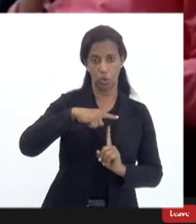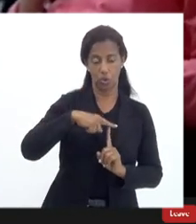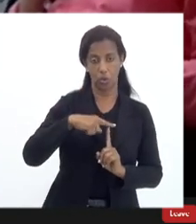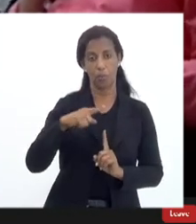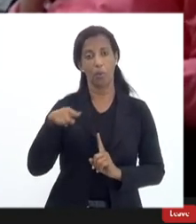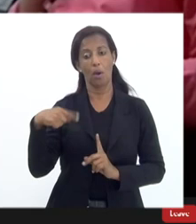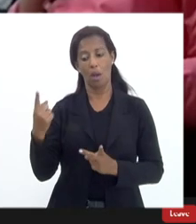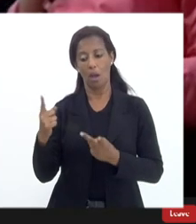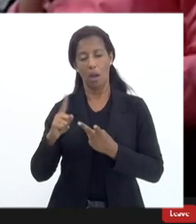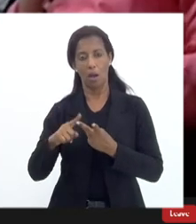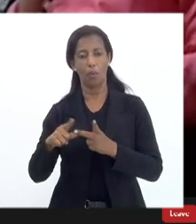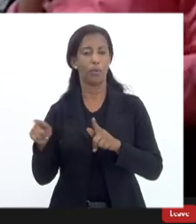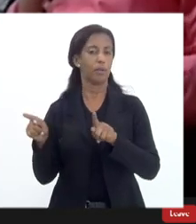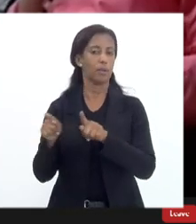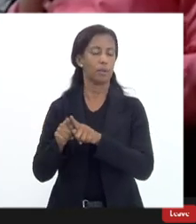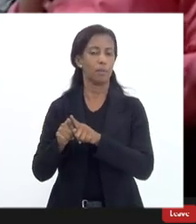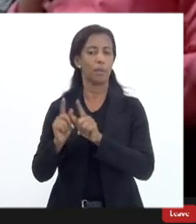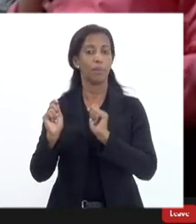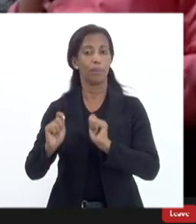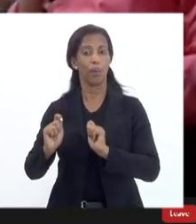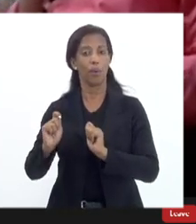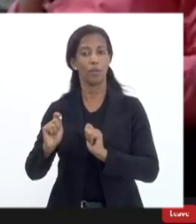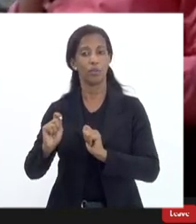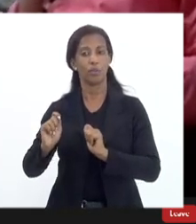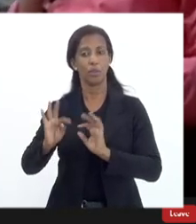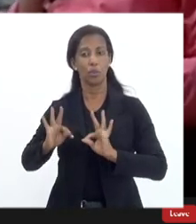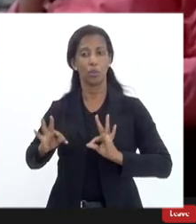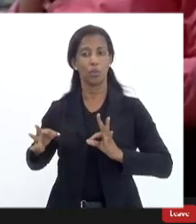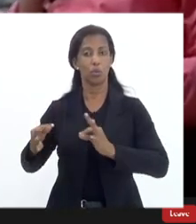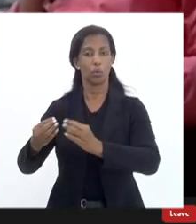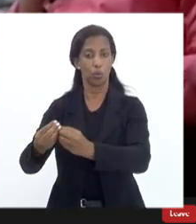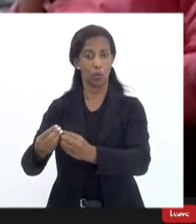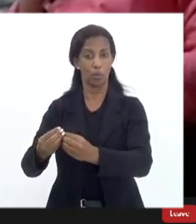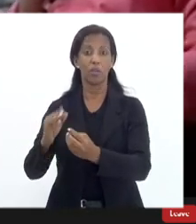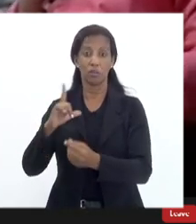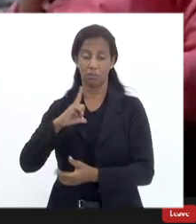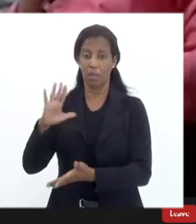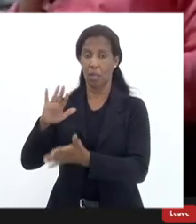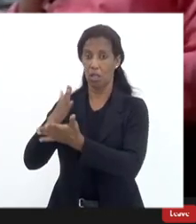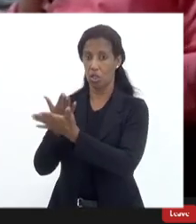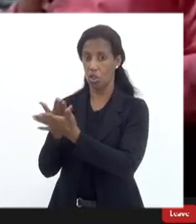outra sugestão é que seja totalmente, tem escola